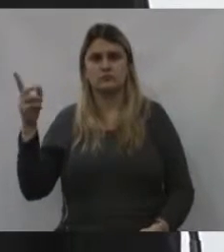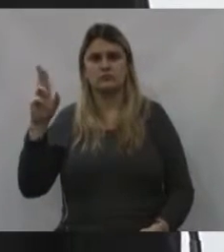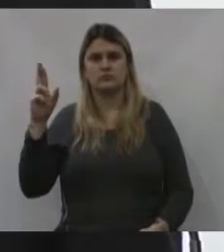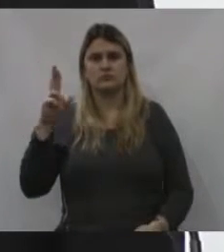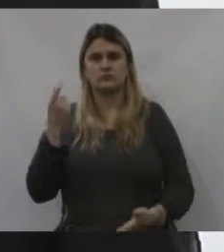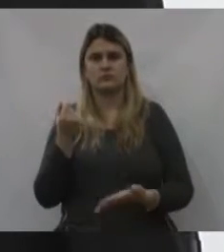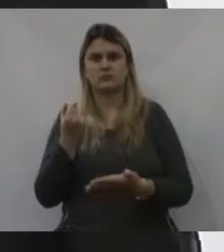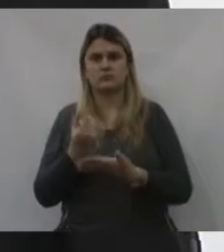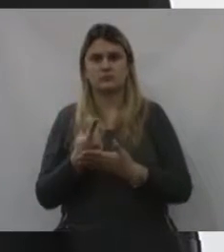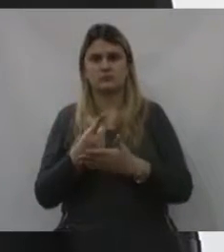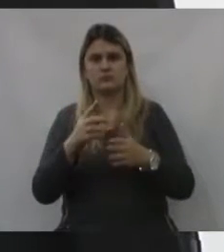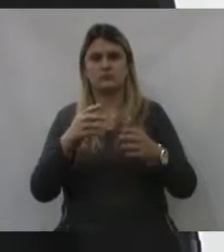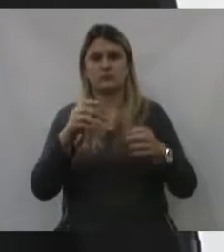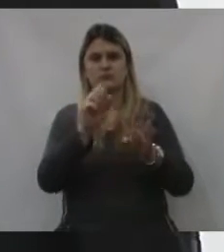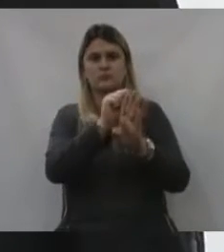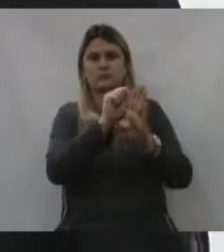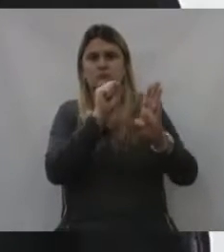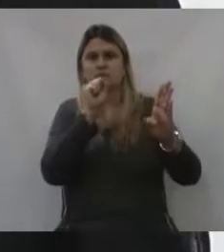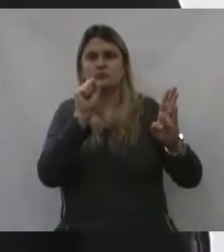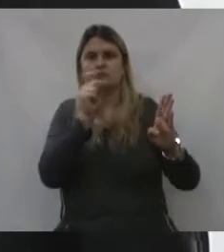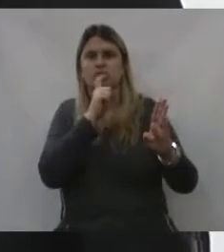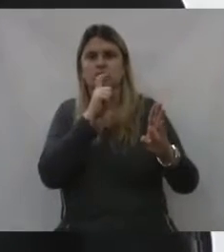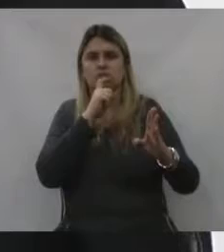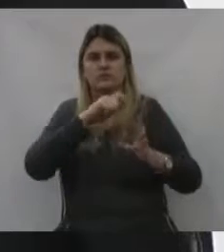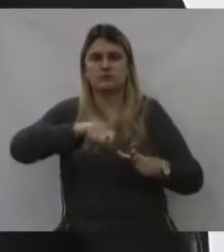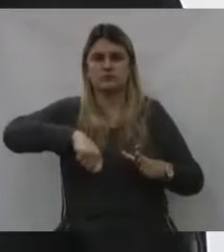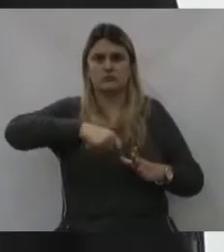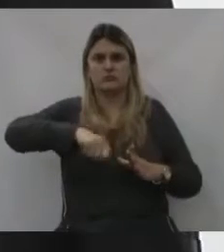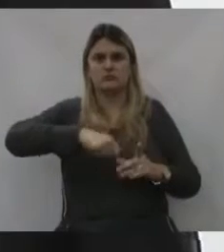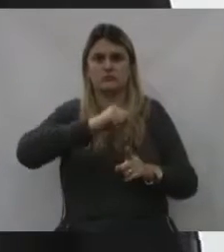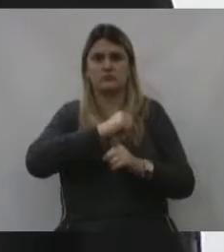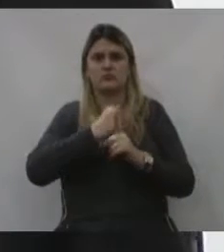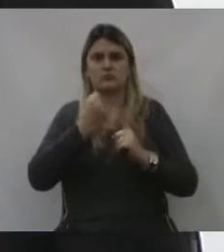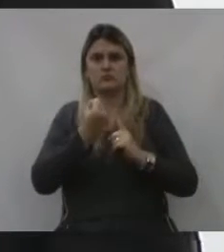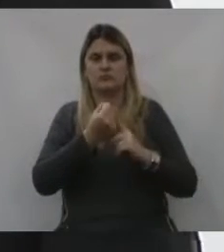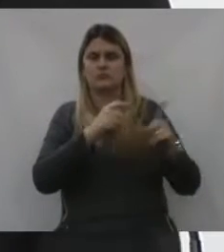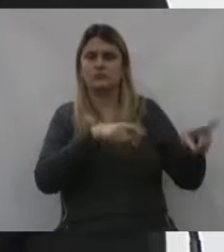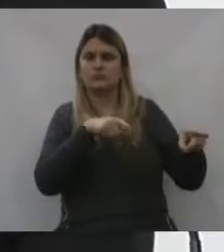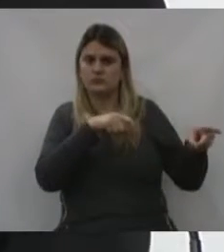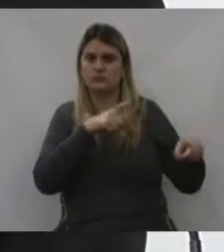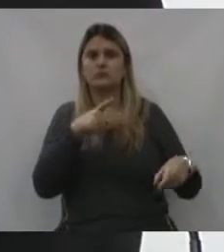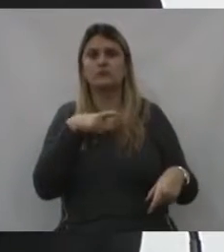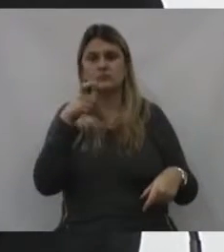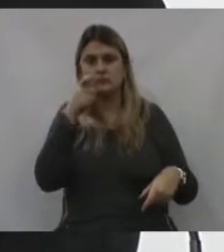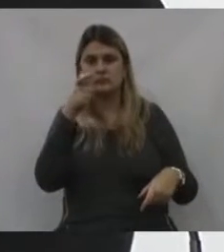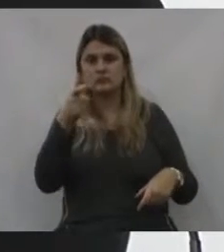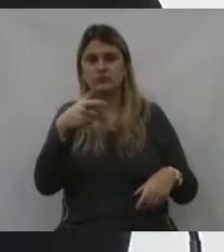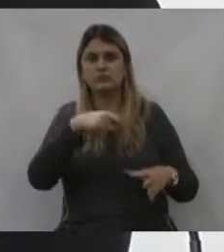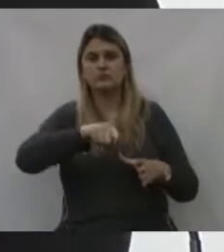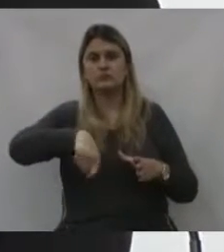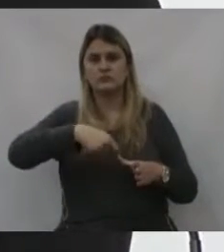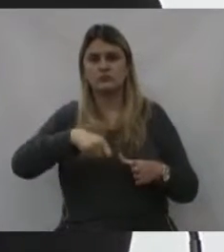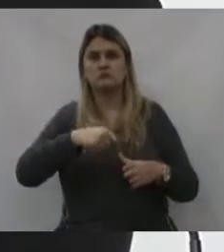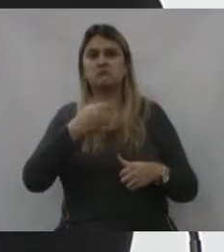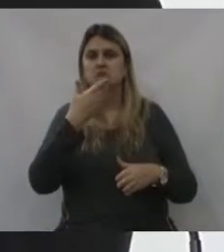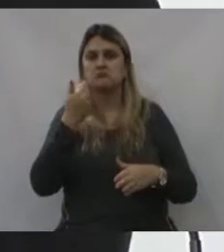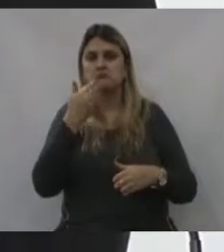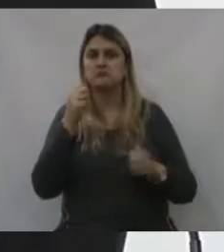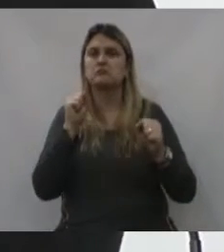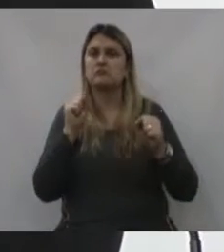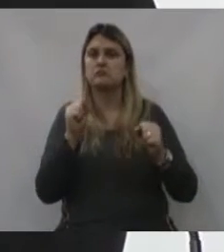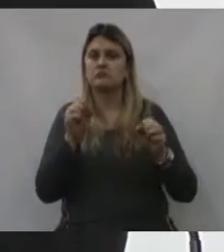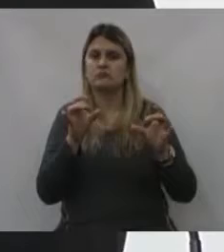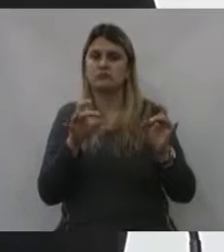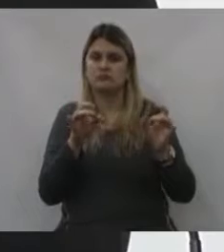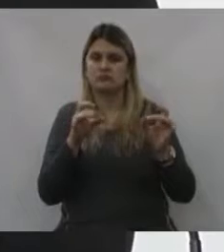R$100 mil para a compra de câmaras frias, para essa cozinha social, porque a área rural tinha esse interesse que a cozinha ficasse viável para